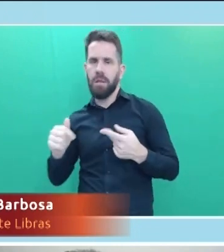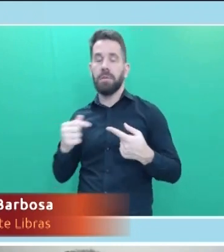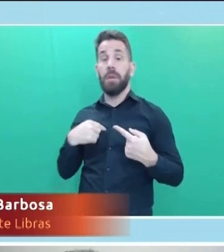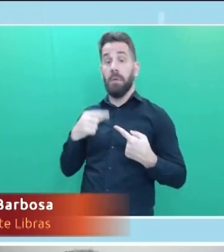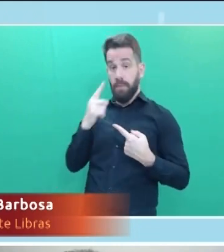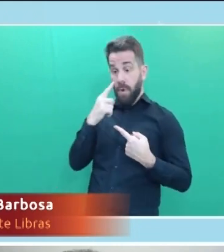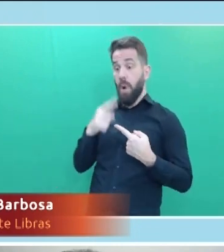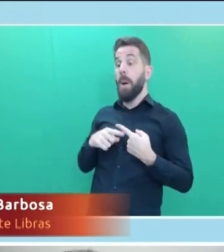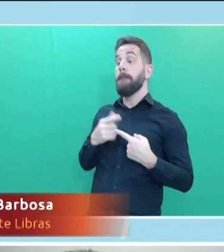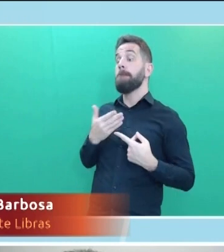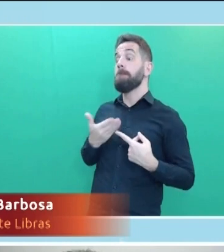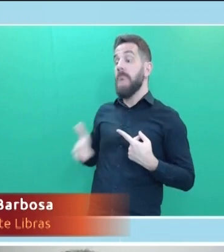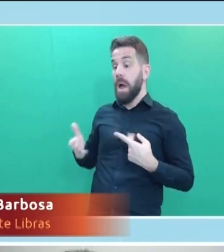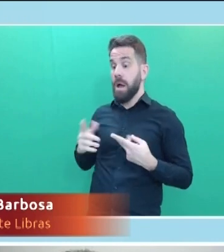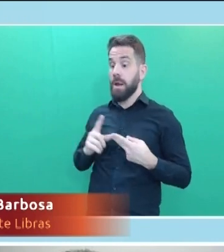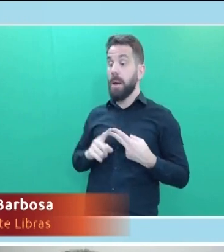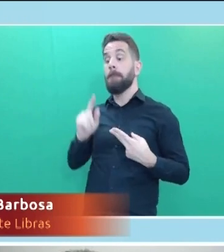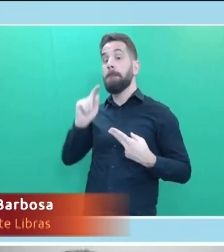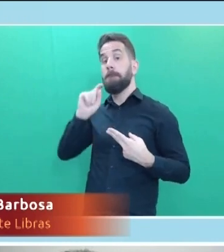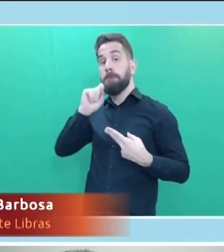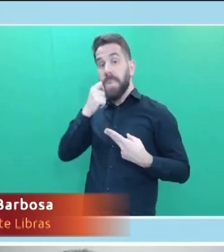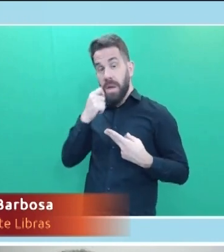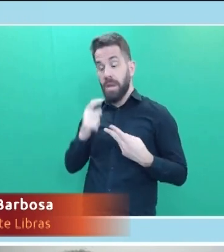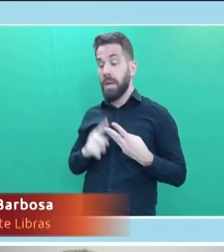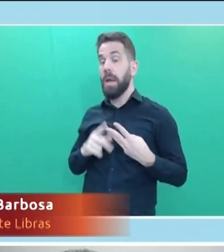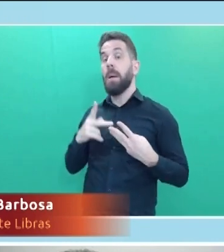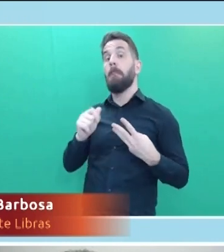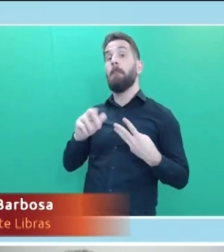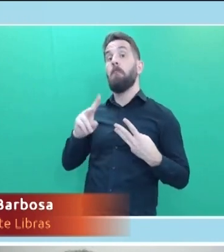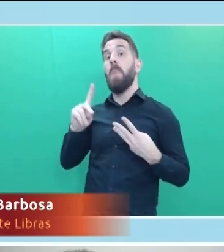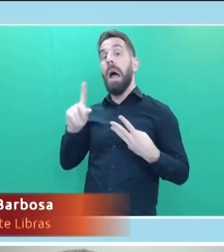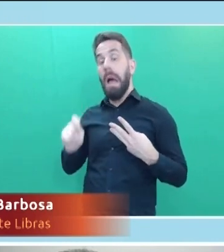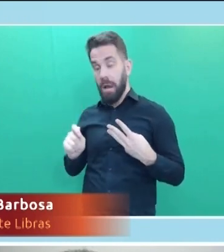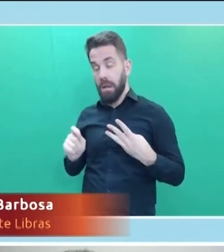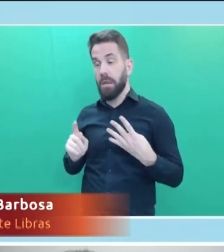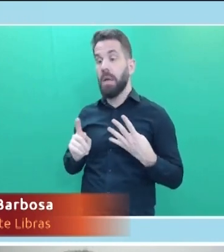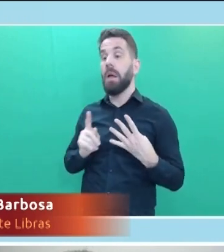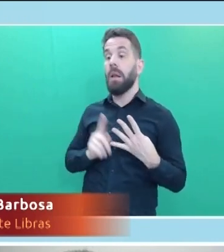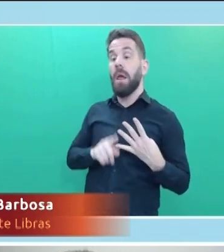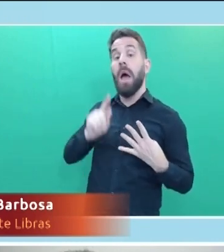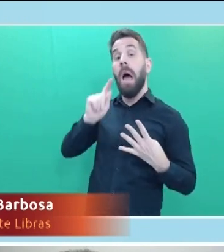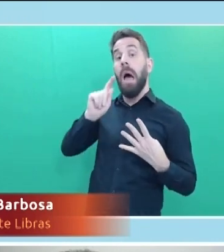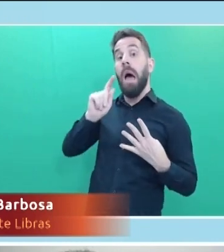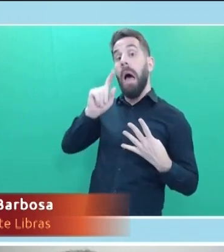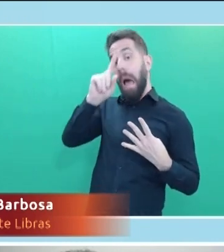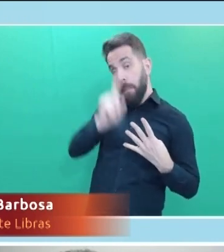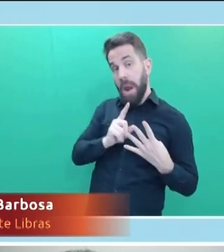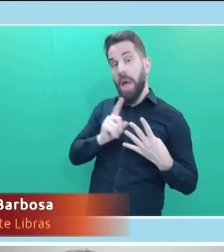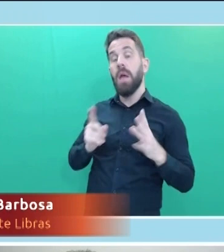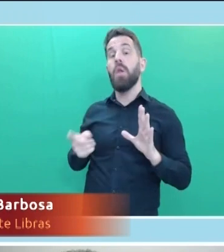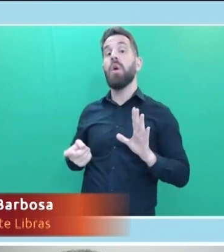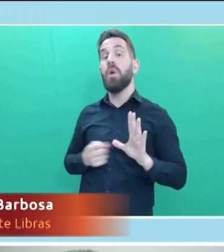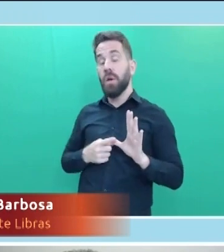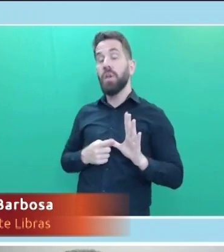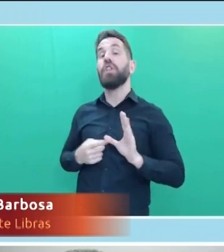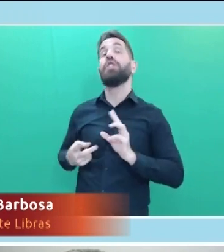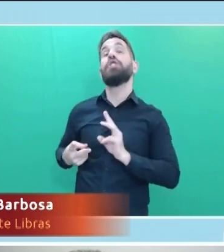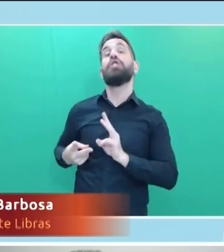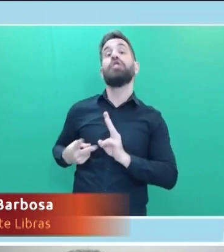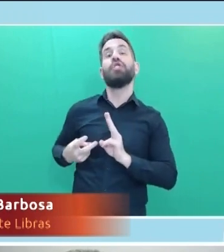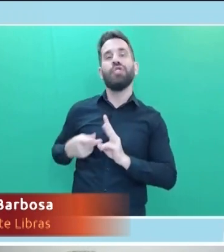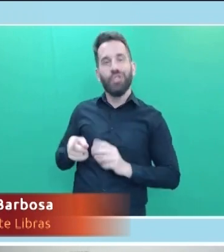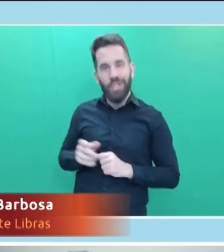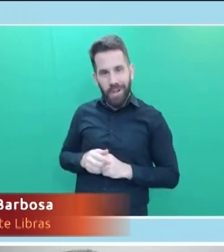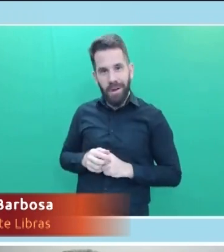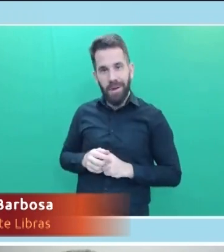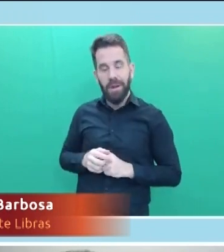branca, preta, parda, amarelo e indígena. Então, uma